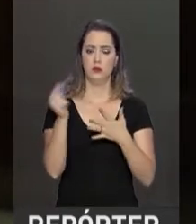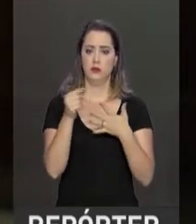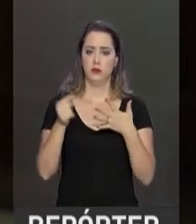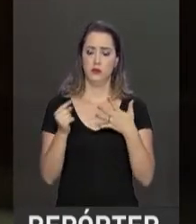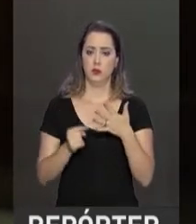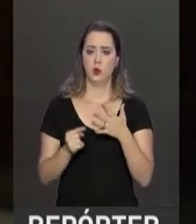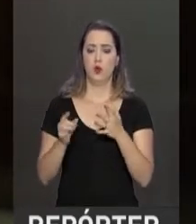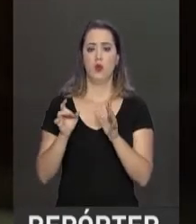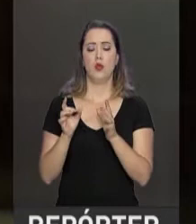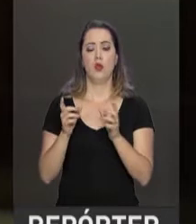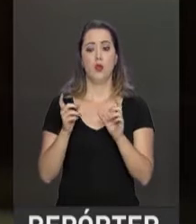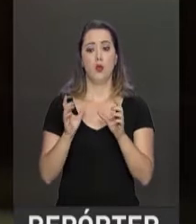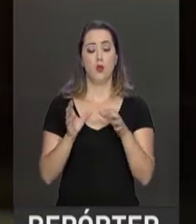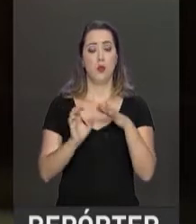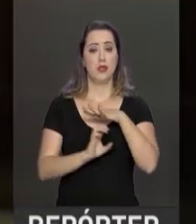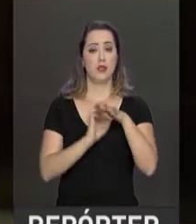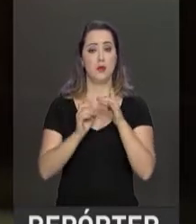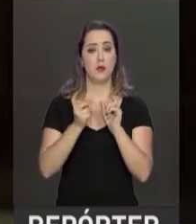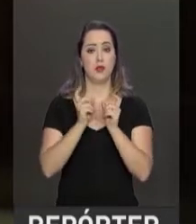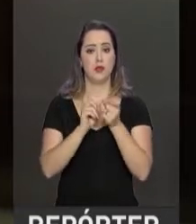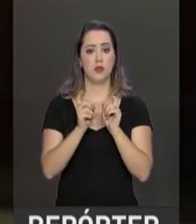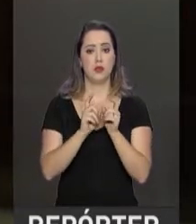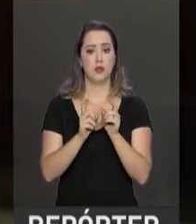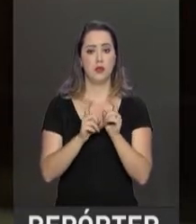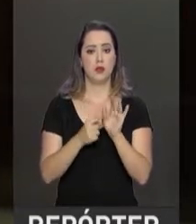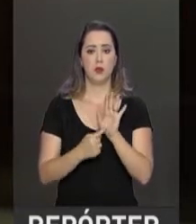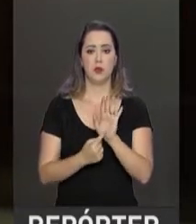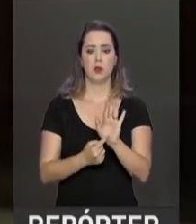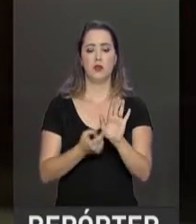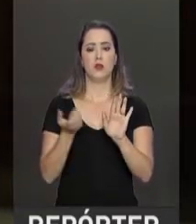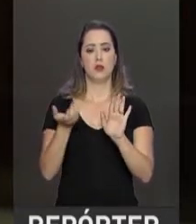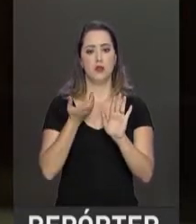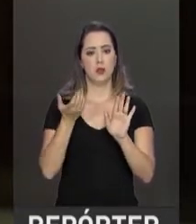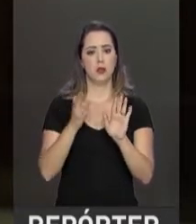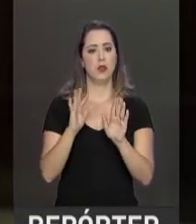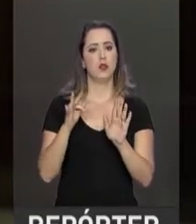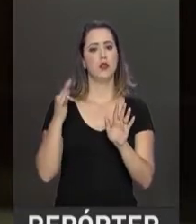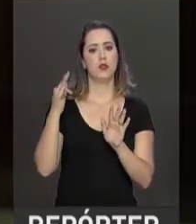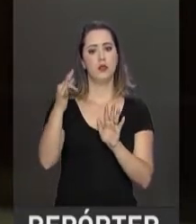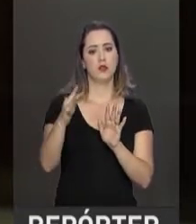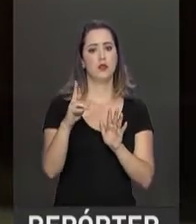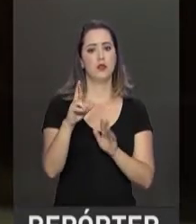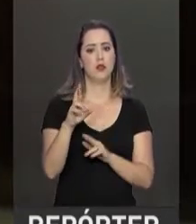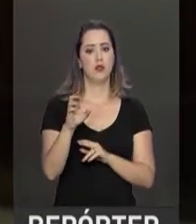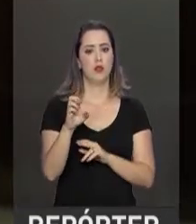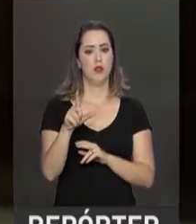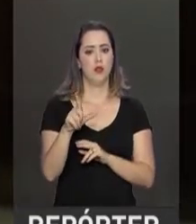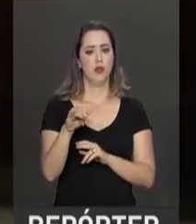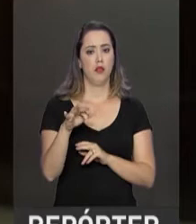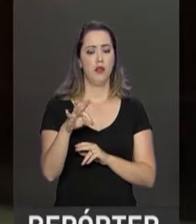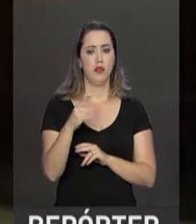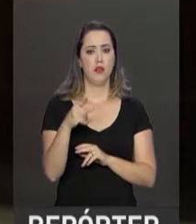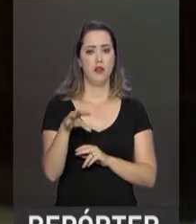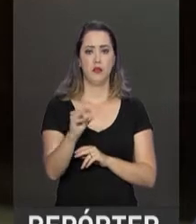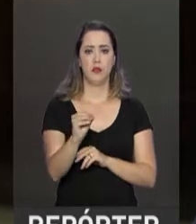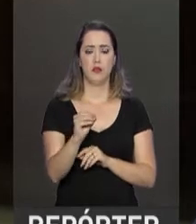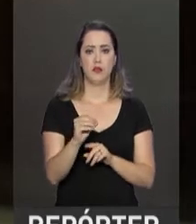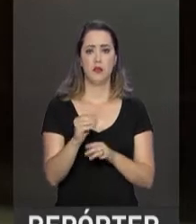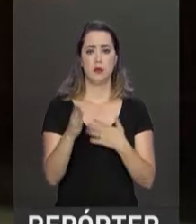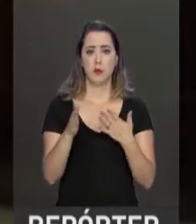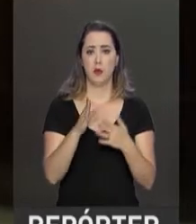concessionárias rodoviárias mostraram interesse em eventual processo de ressuscitação como no caso das rodovias